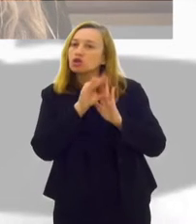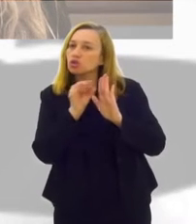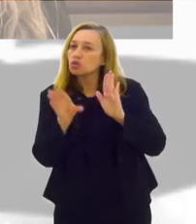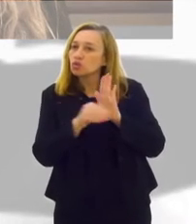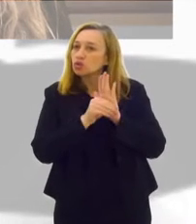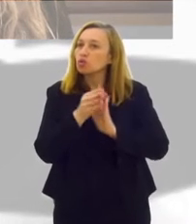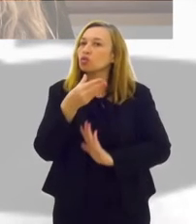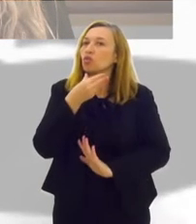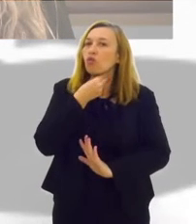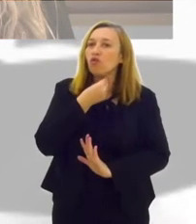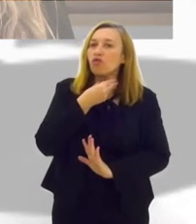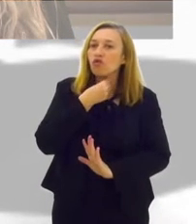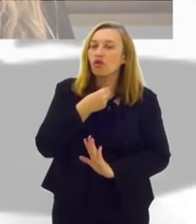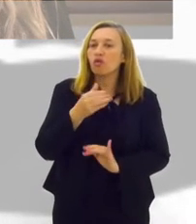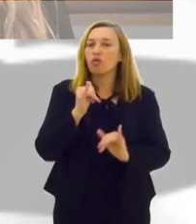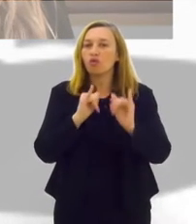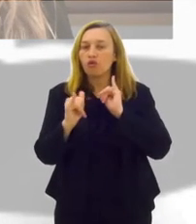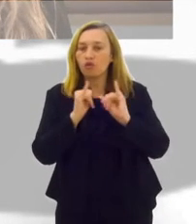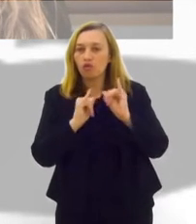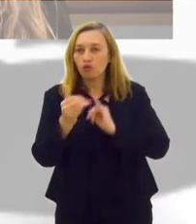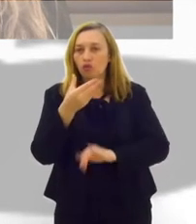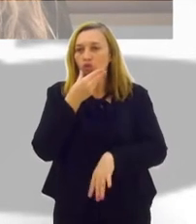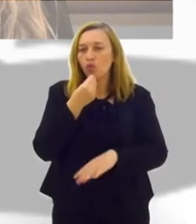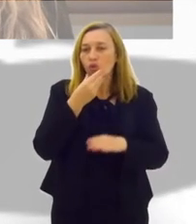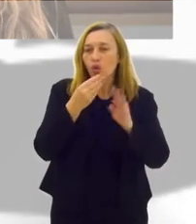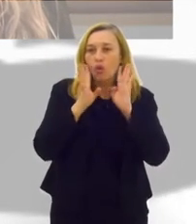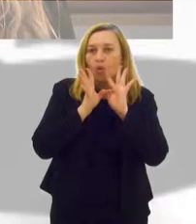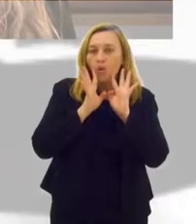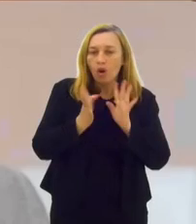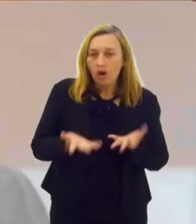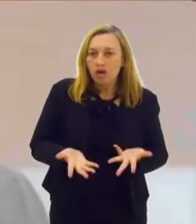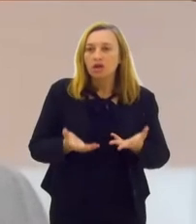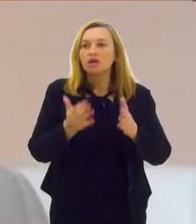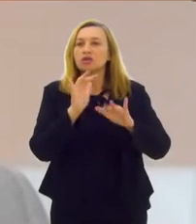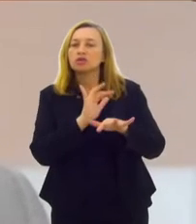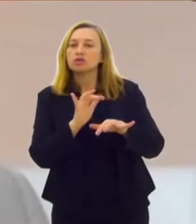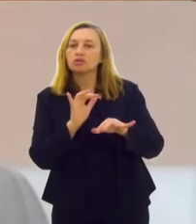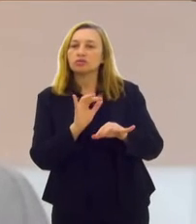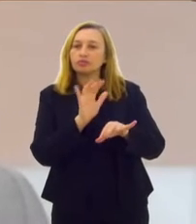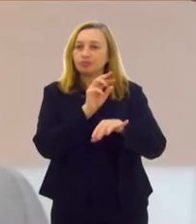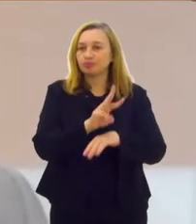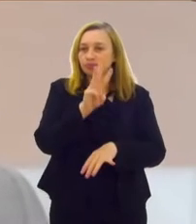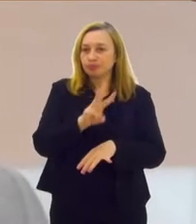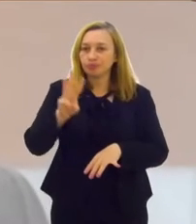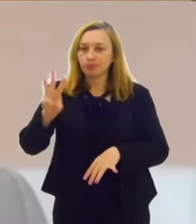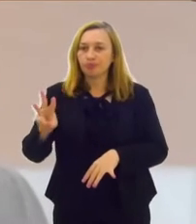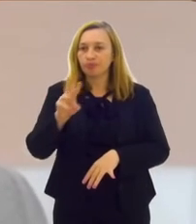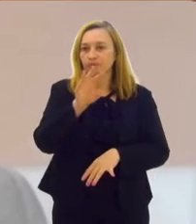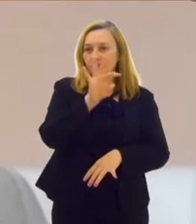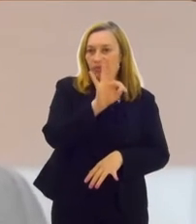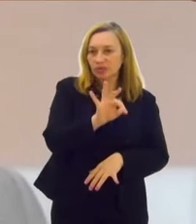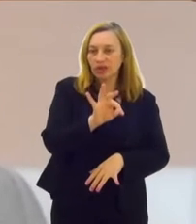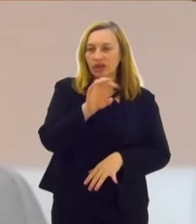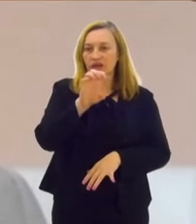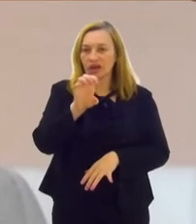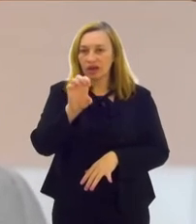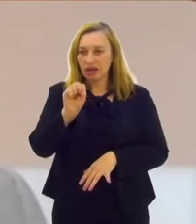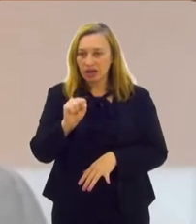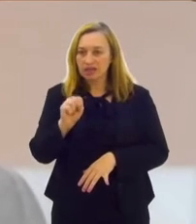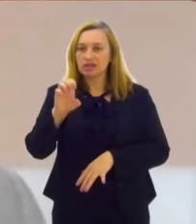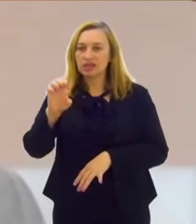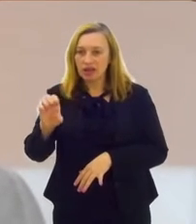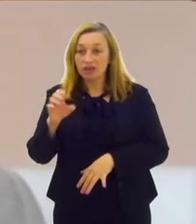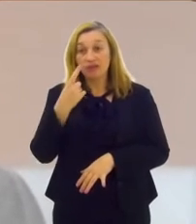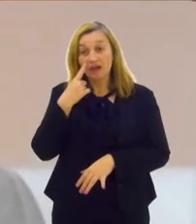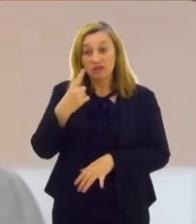de conteúdos falsos, né, da chamada fake news na internet. No site do TSE, o eleitor vai achar lá o